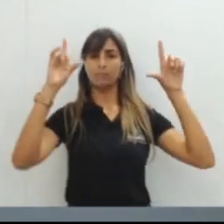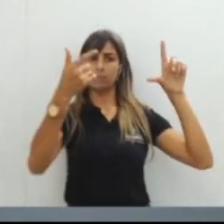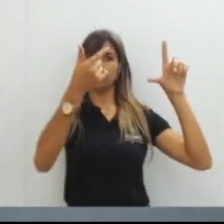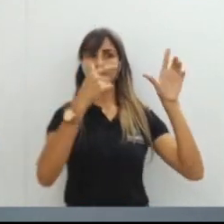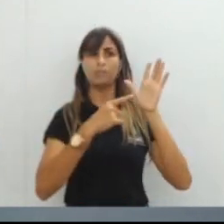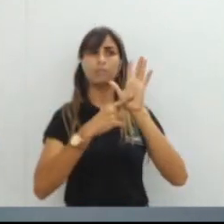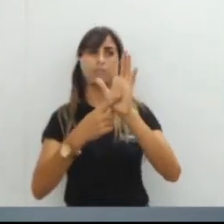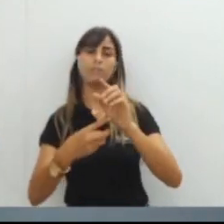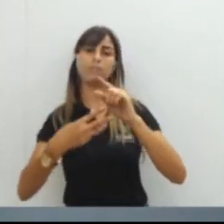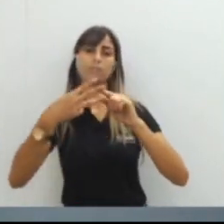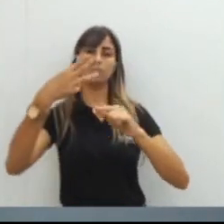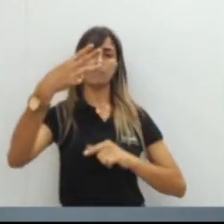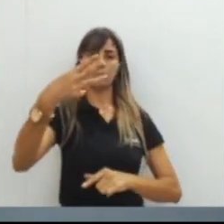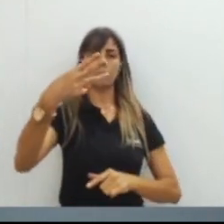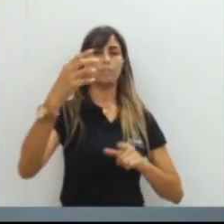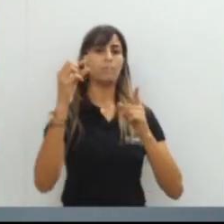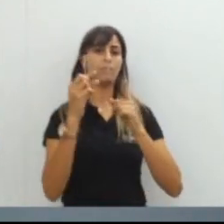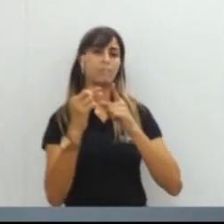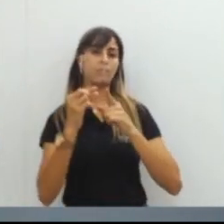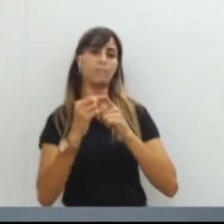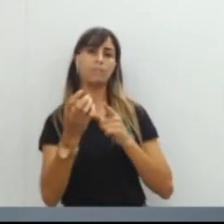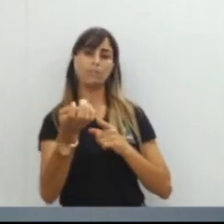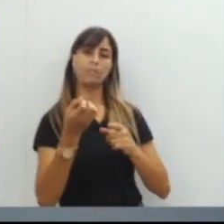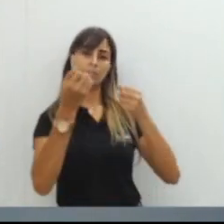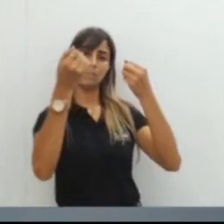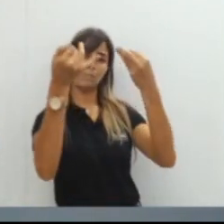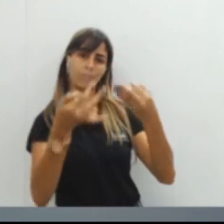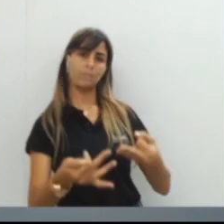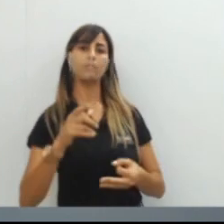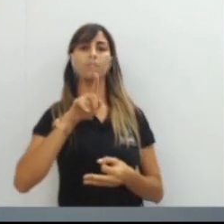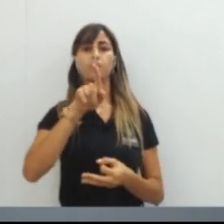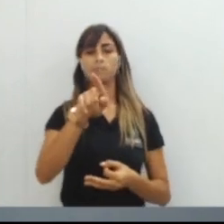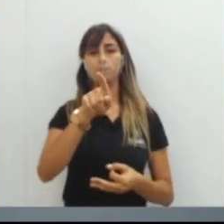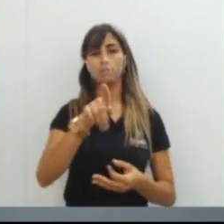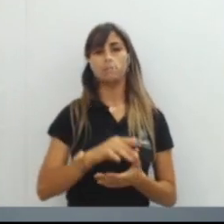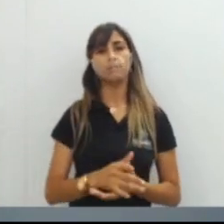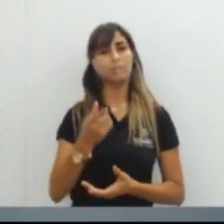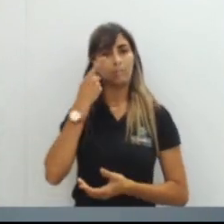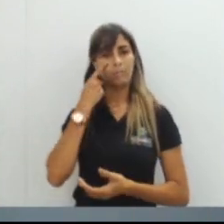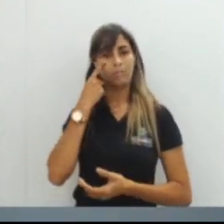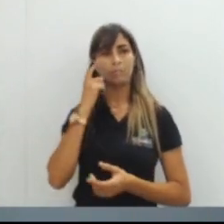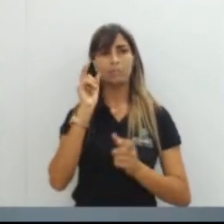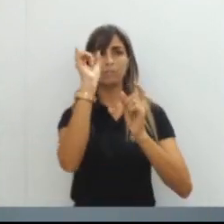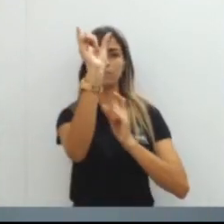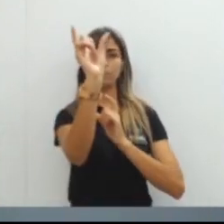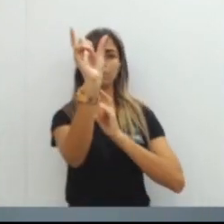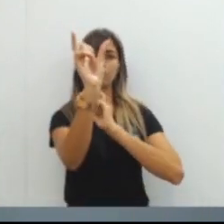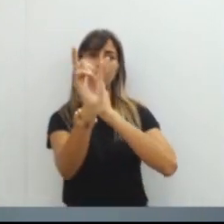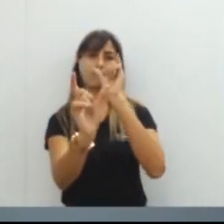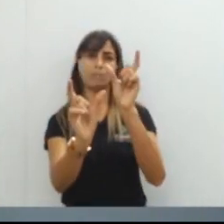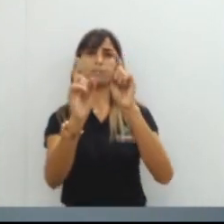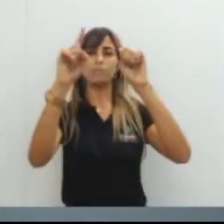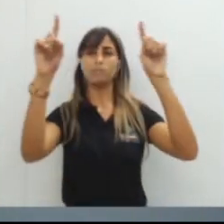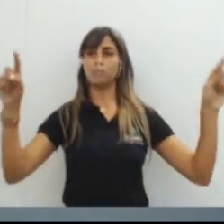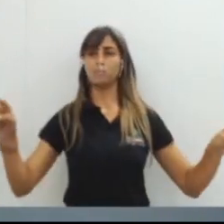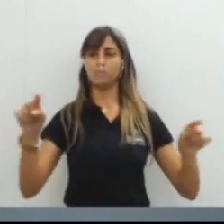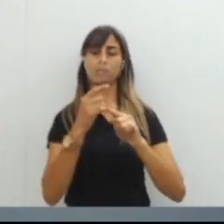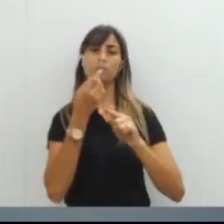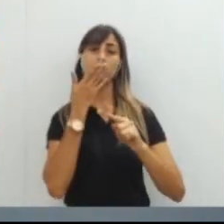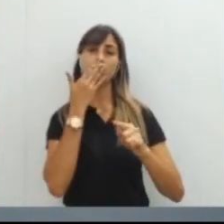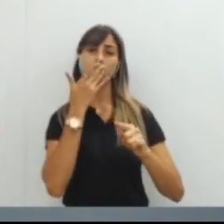aí 3 palavras que eu quero definir aqui com vocês. Veja que eu coloquei cada quadradinho com uma cor diferente.